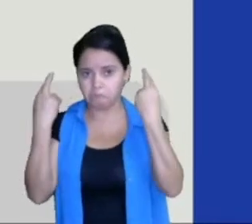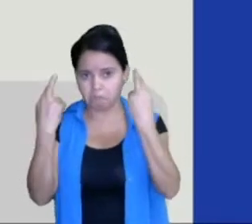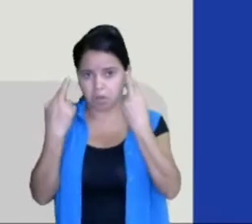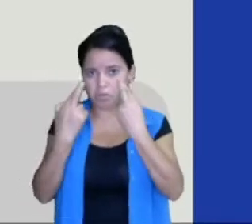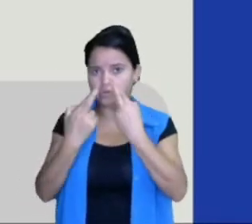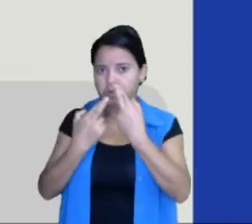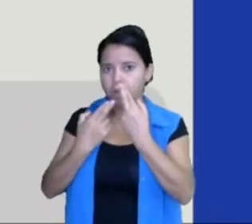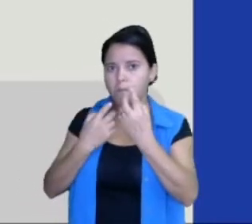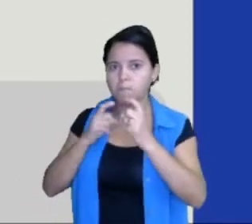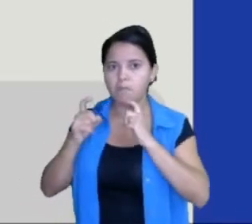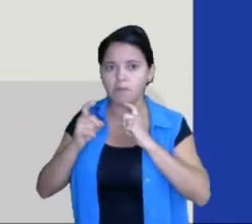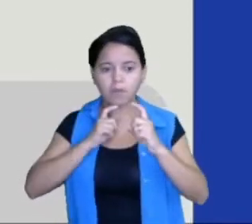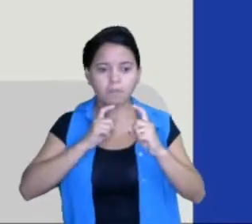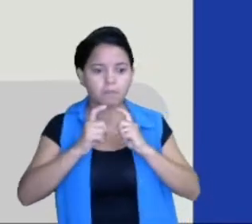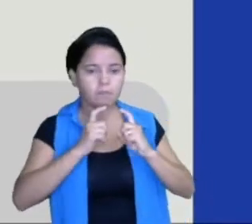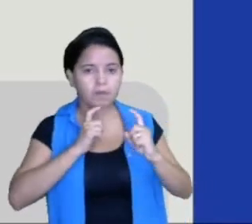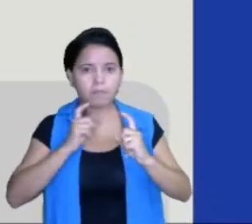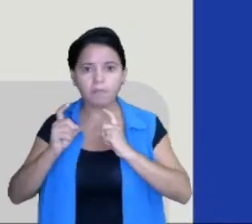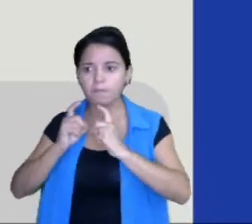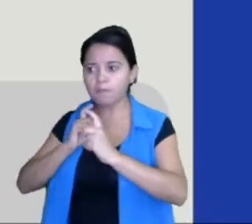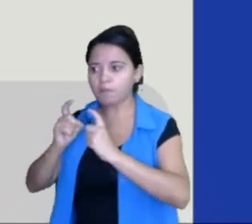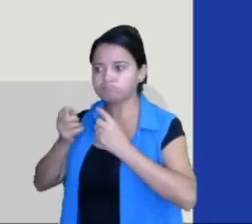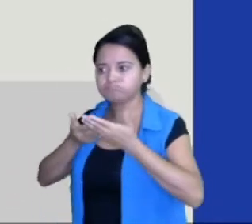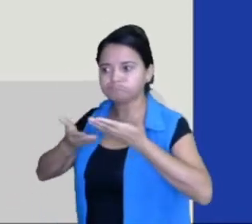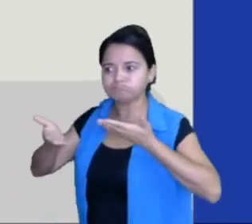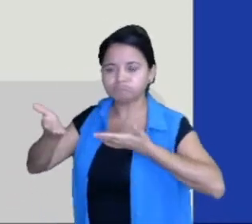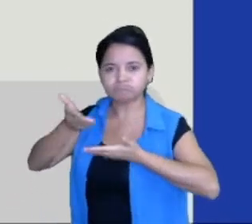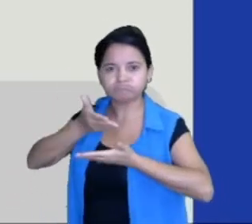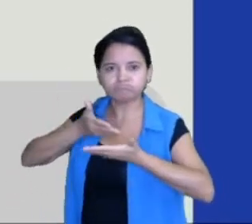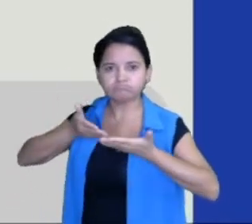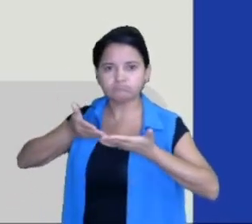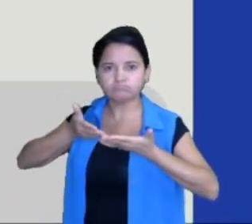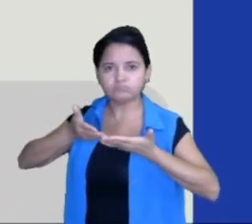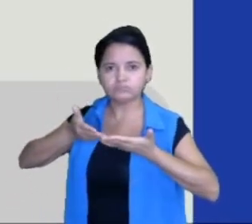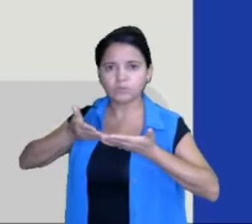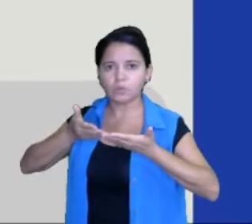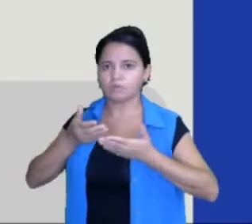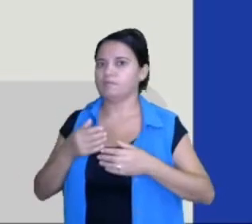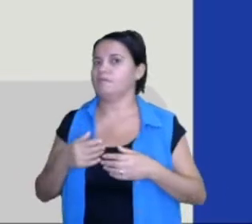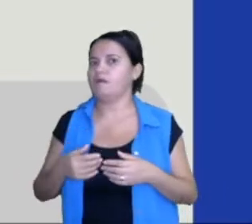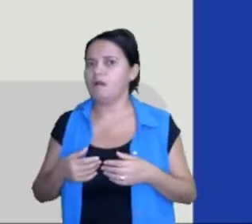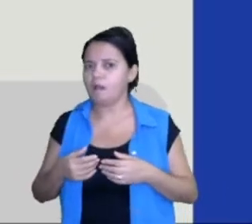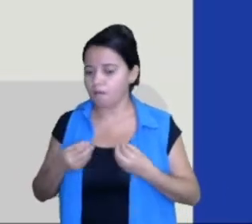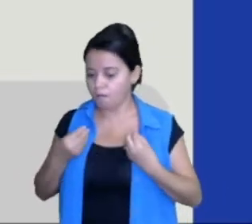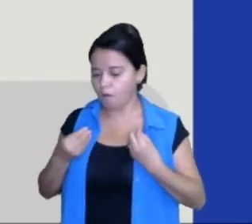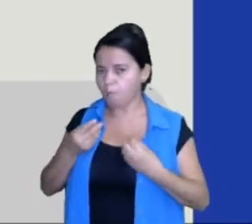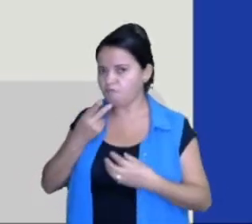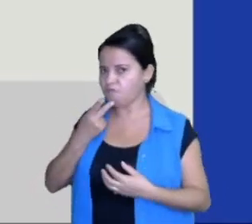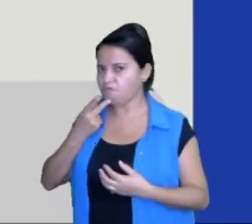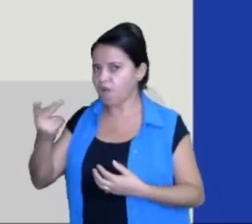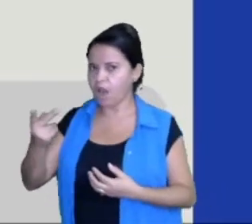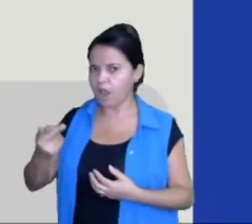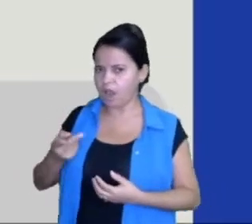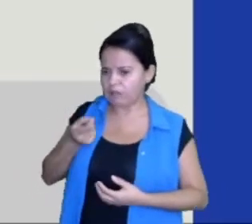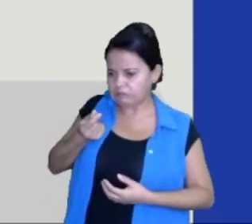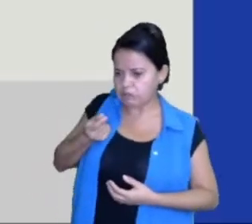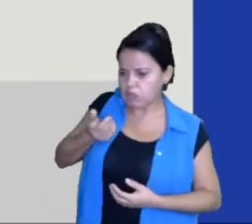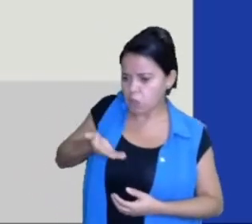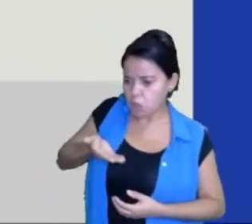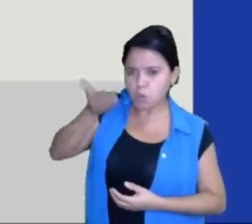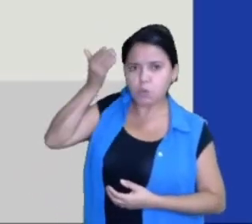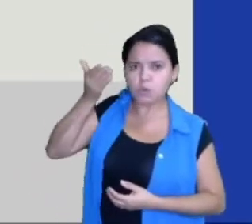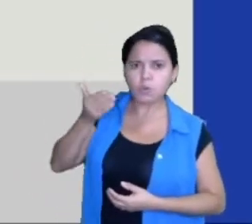tratavam inicialmente, o primeiro, sobre críticas aos altos impostos, às leis, e o